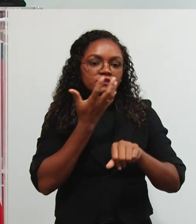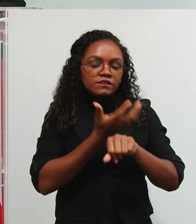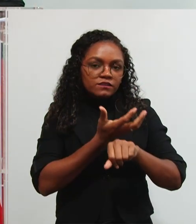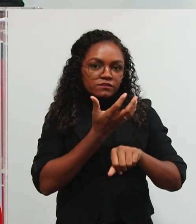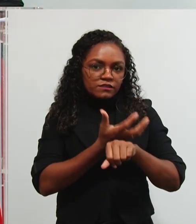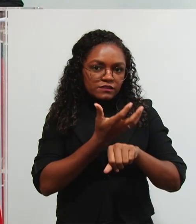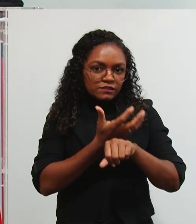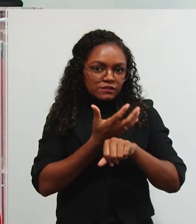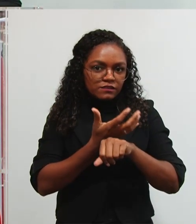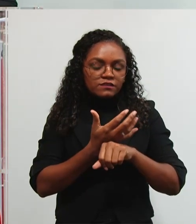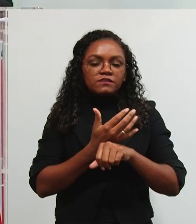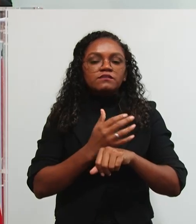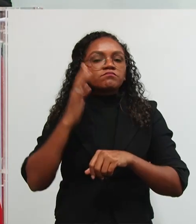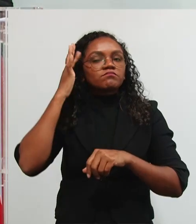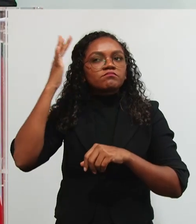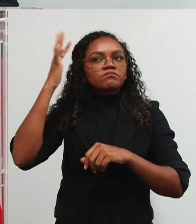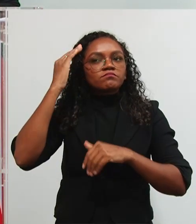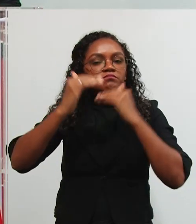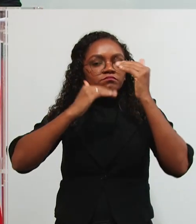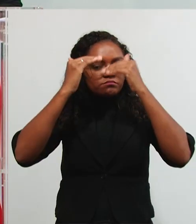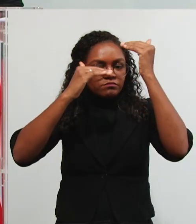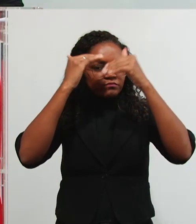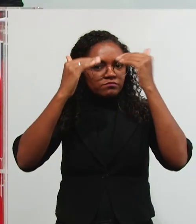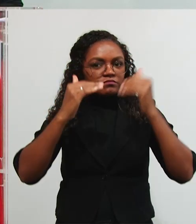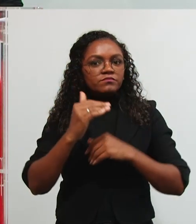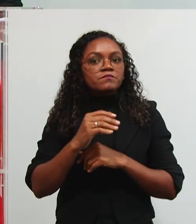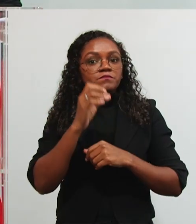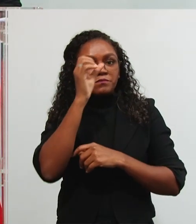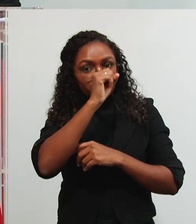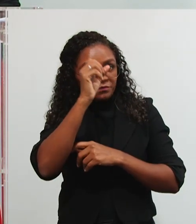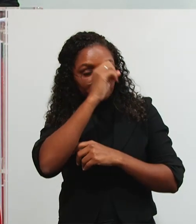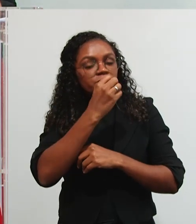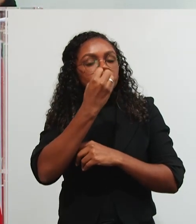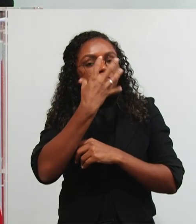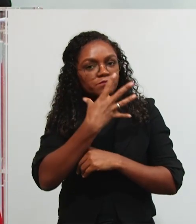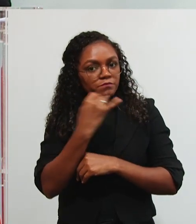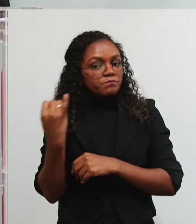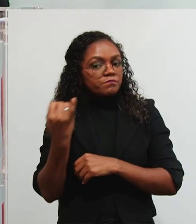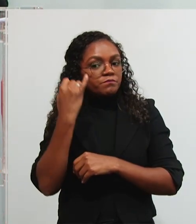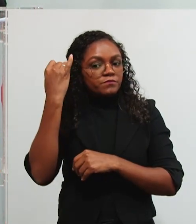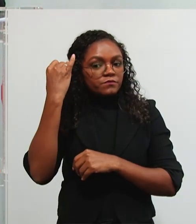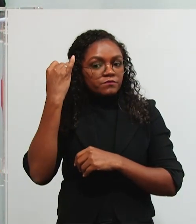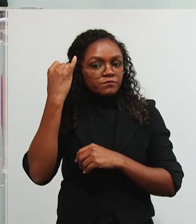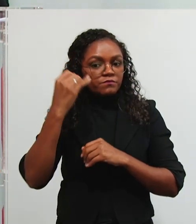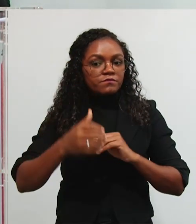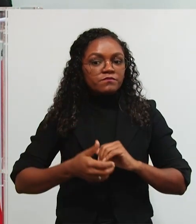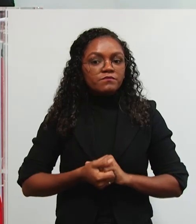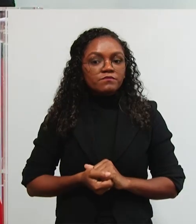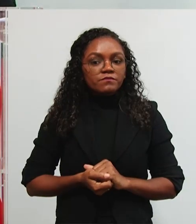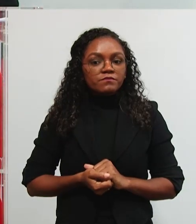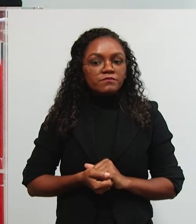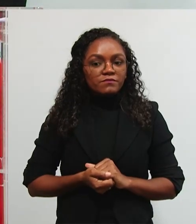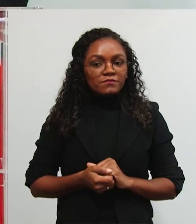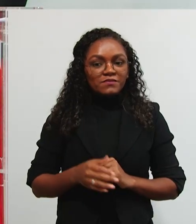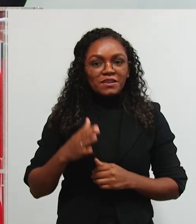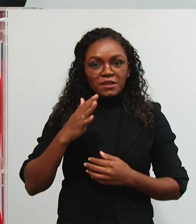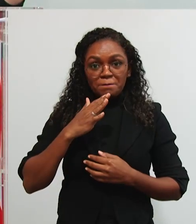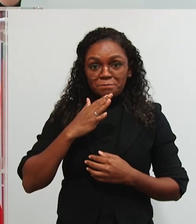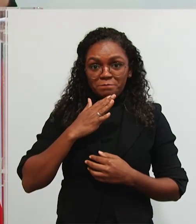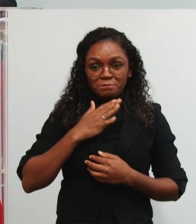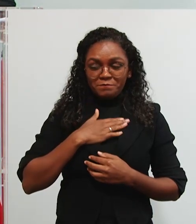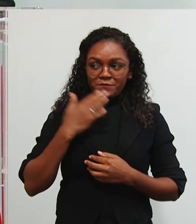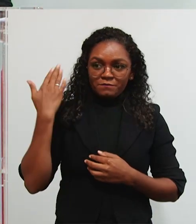Então, como eu disse, nós estamos trazendo aqui algumas sugestões de adaptações e